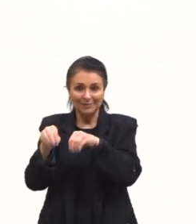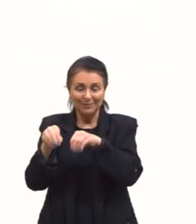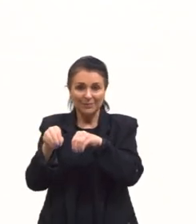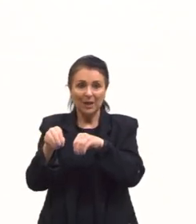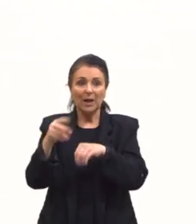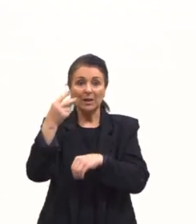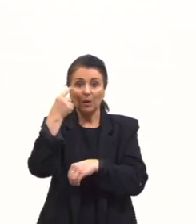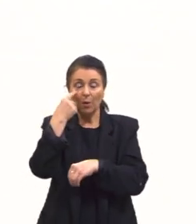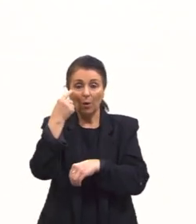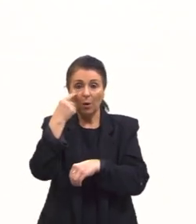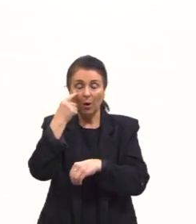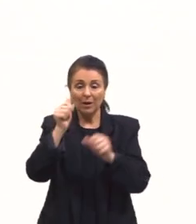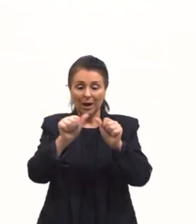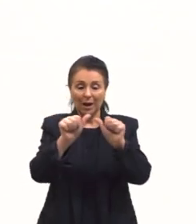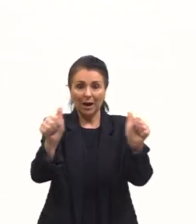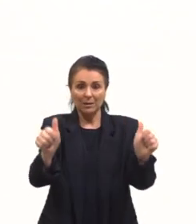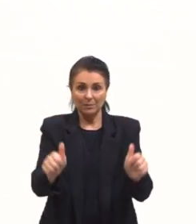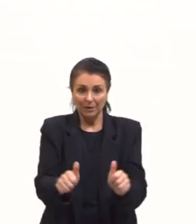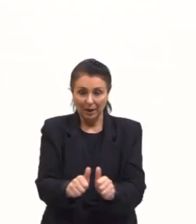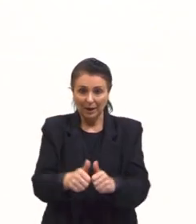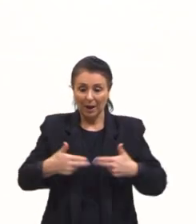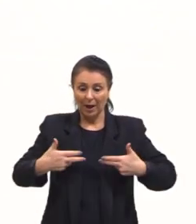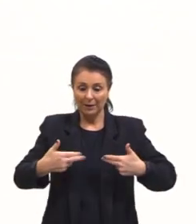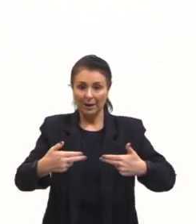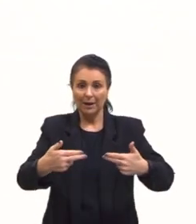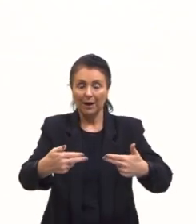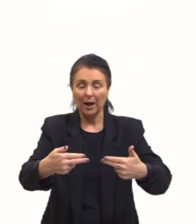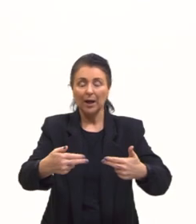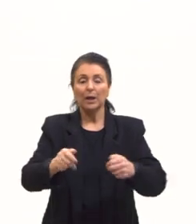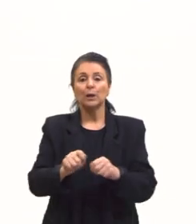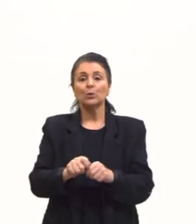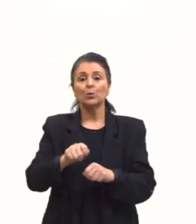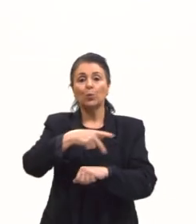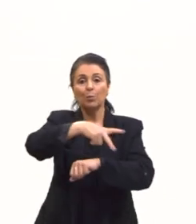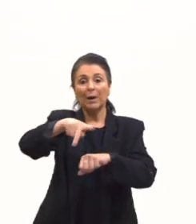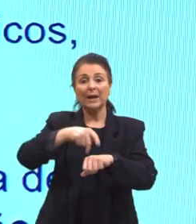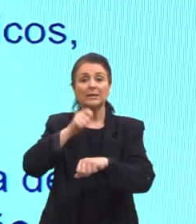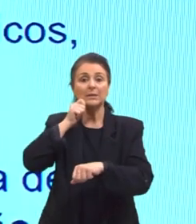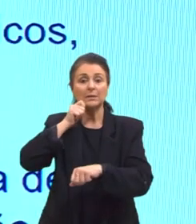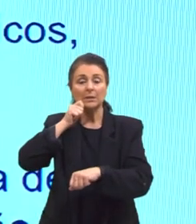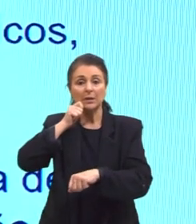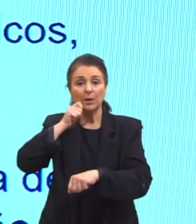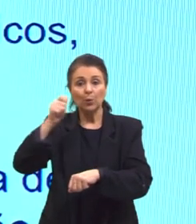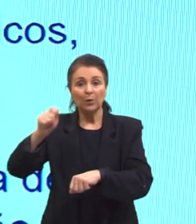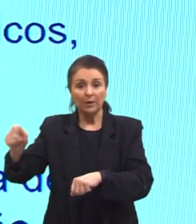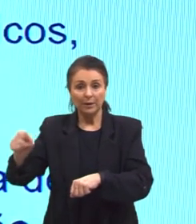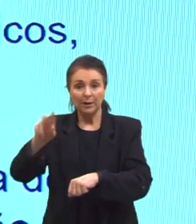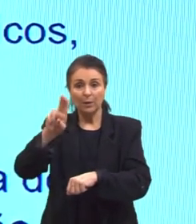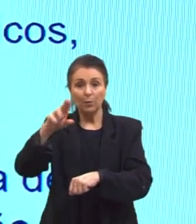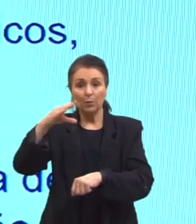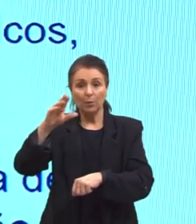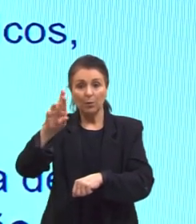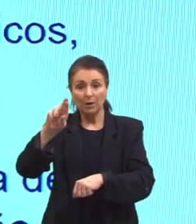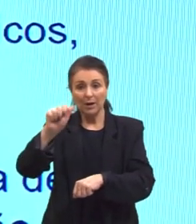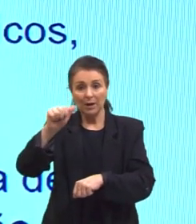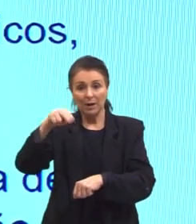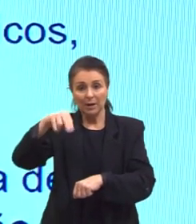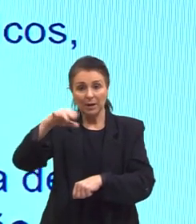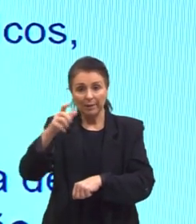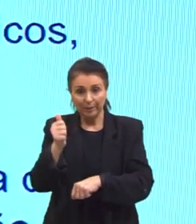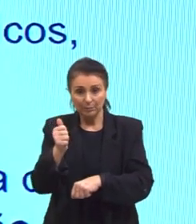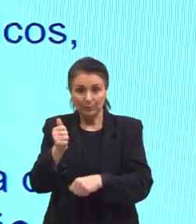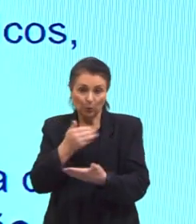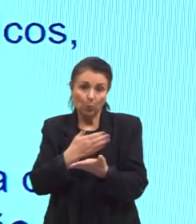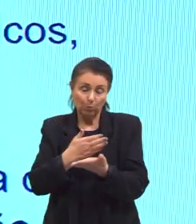Essa super recente da guerra da Ucrânia né as pessoas aí fugindo né da Guerra usou horrores da guerra entre